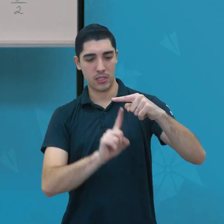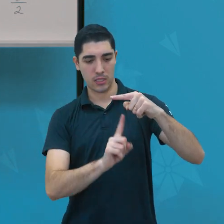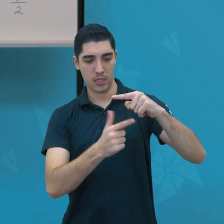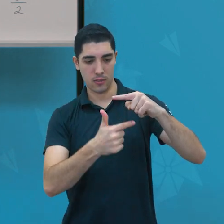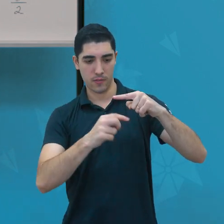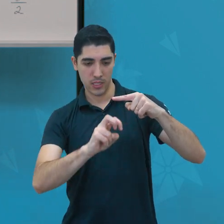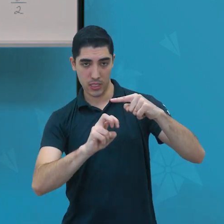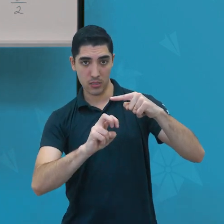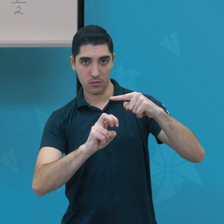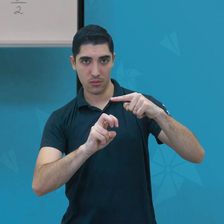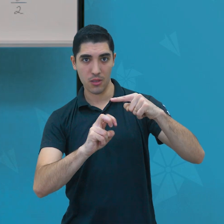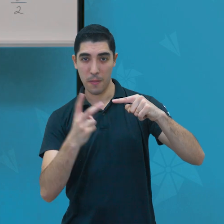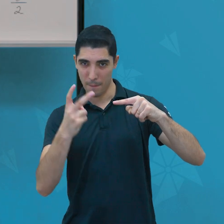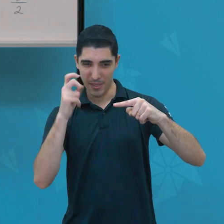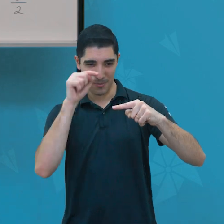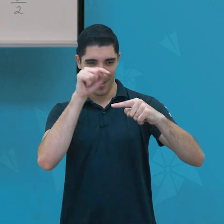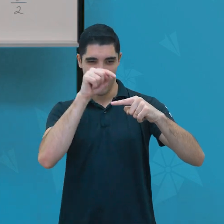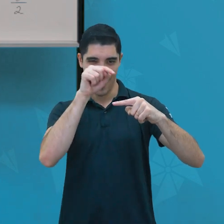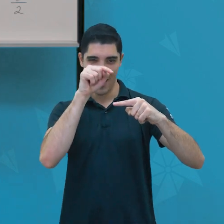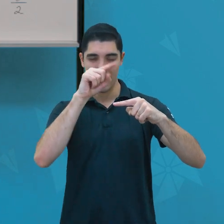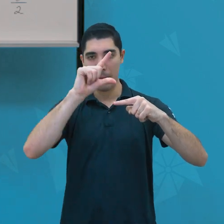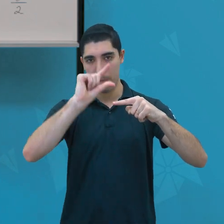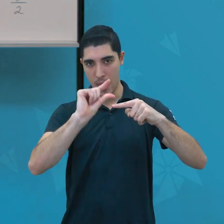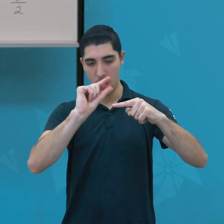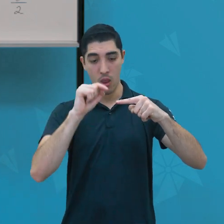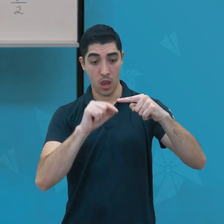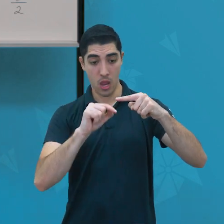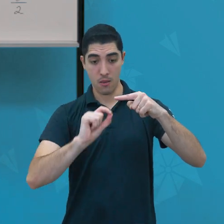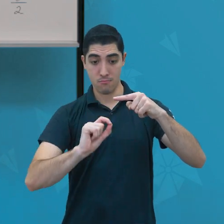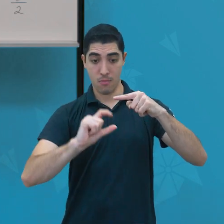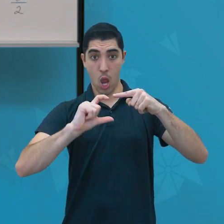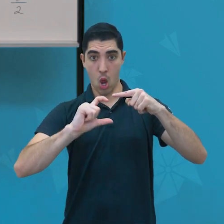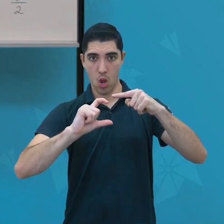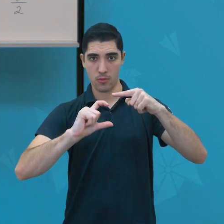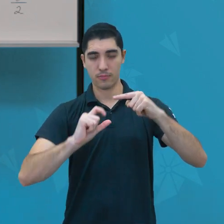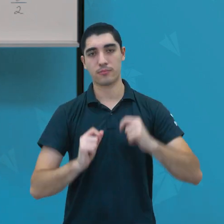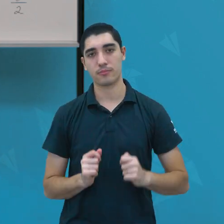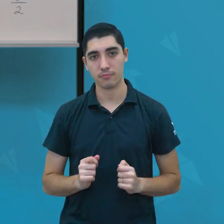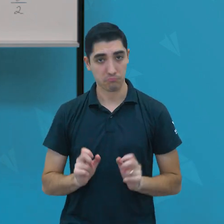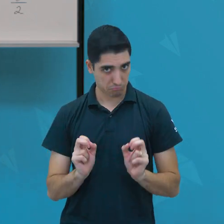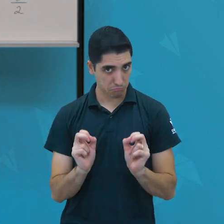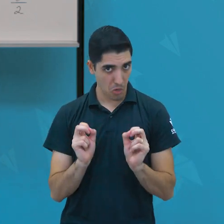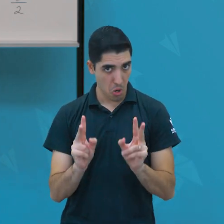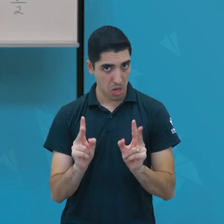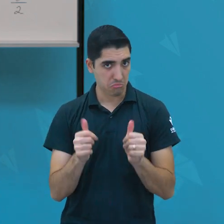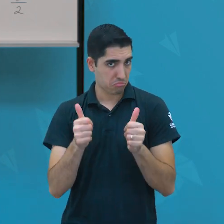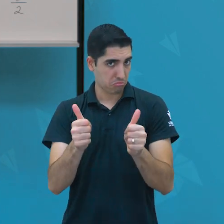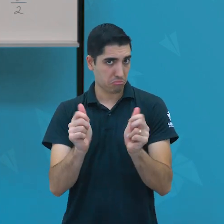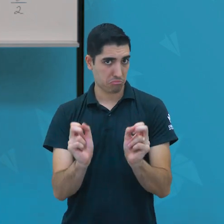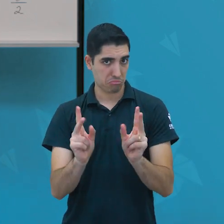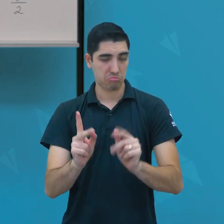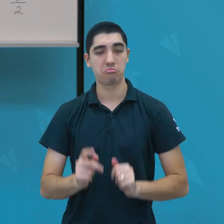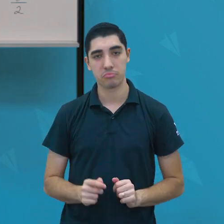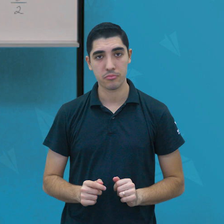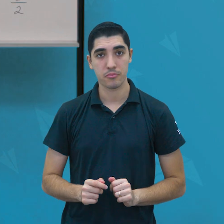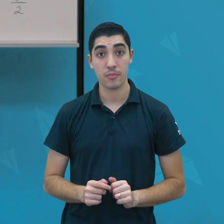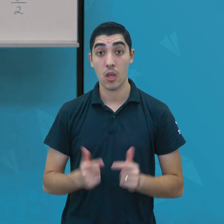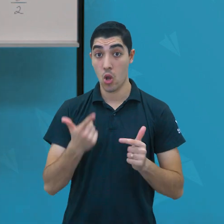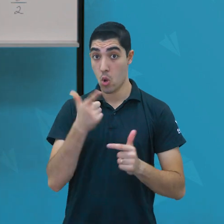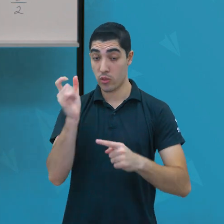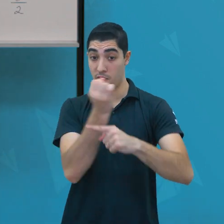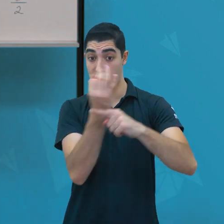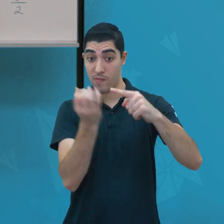99 125 avos, perceba, numerador menor que o denominador, ok?